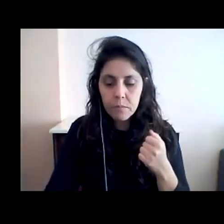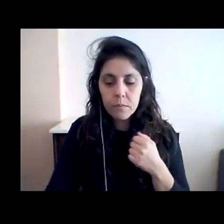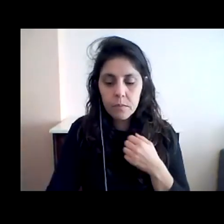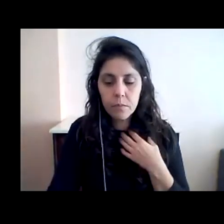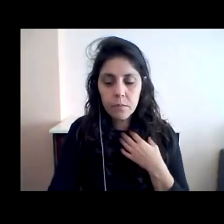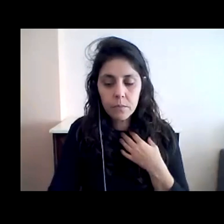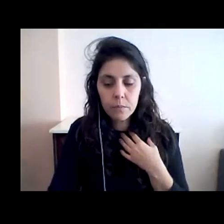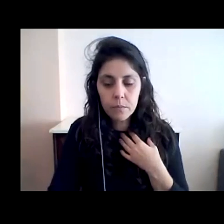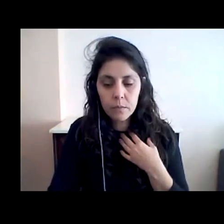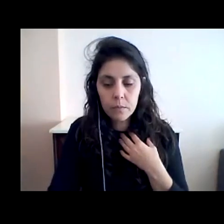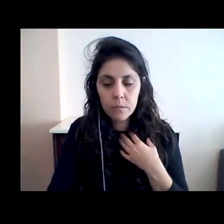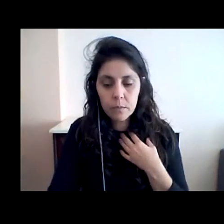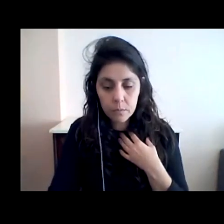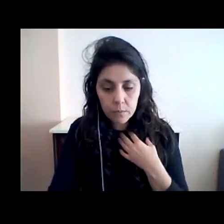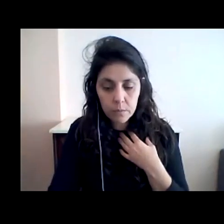Sim. Pronto.